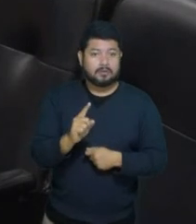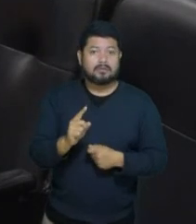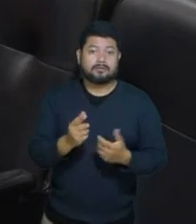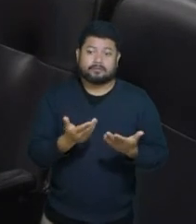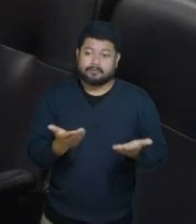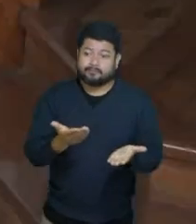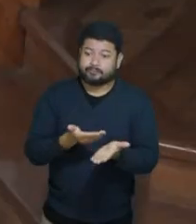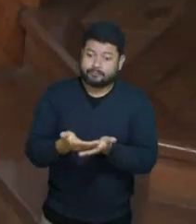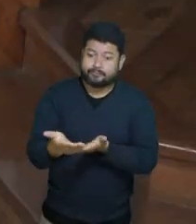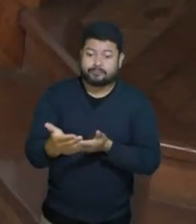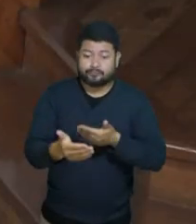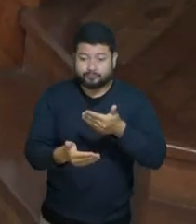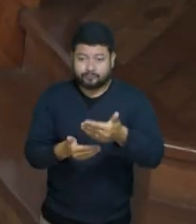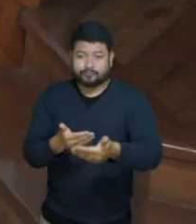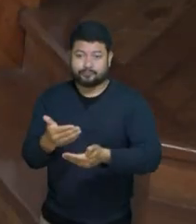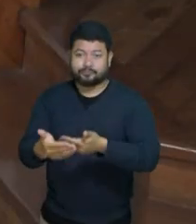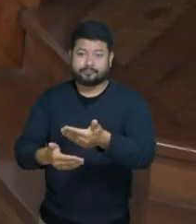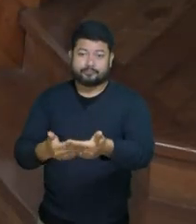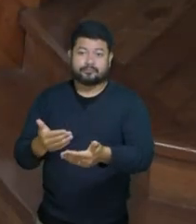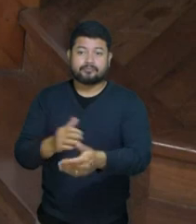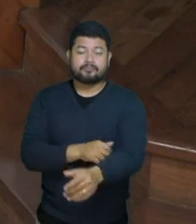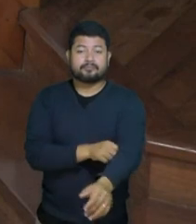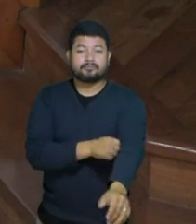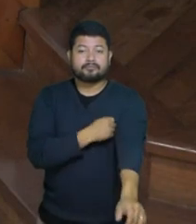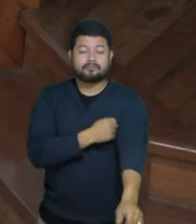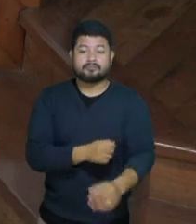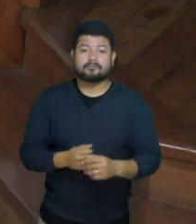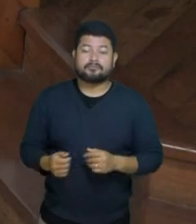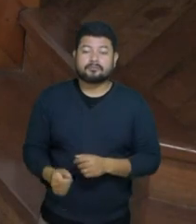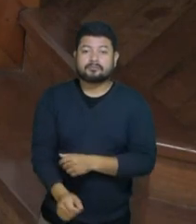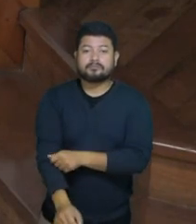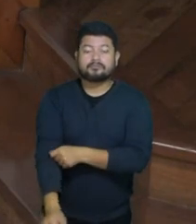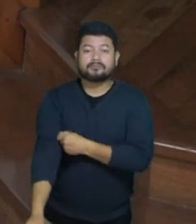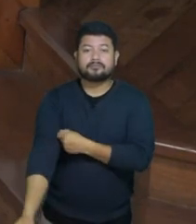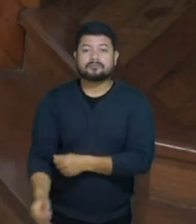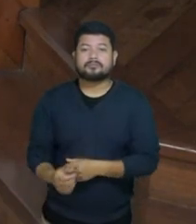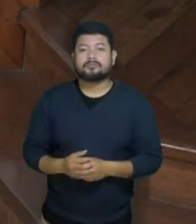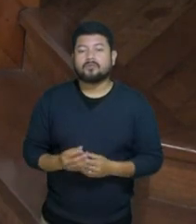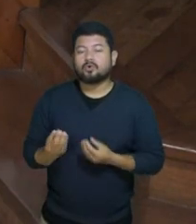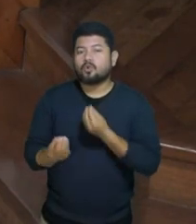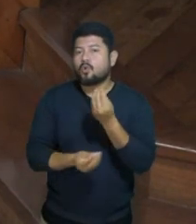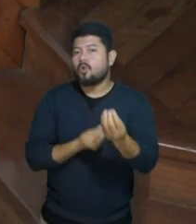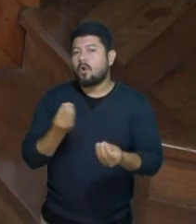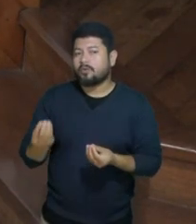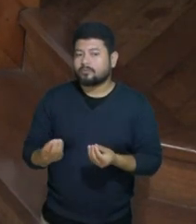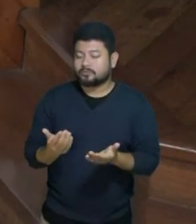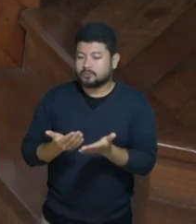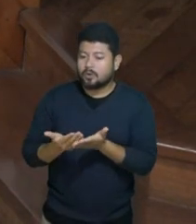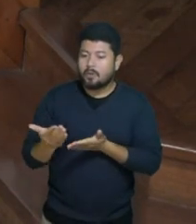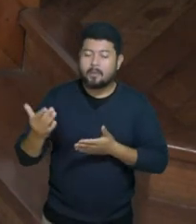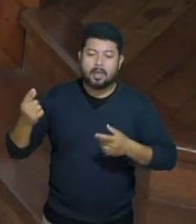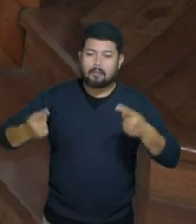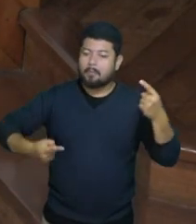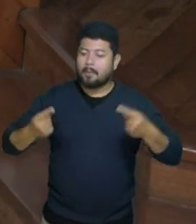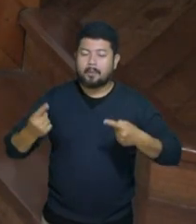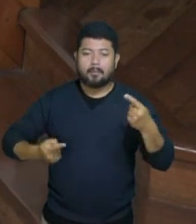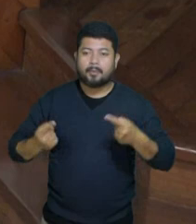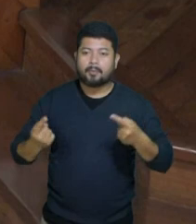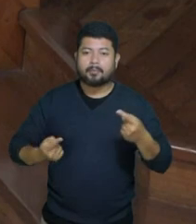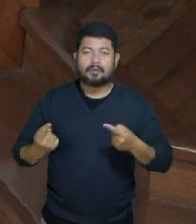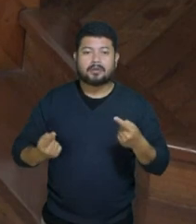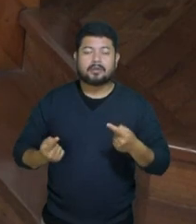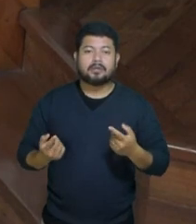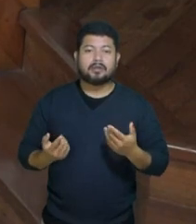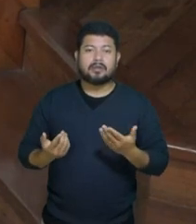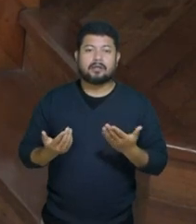caso. Né? Porque, o que, porque como que você traz isso para dentro, né?